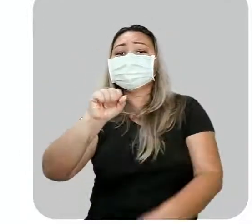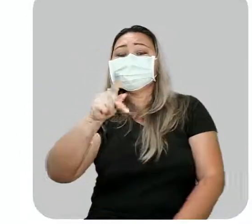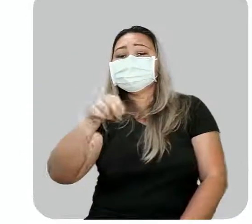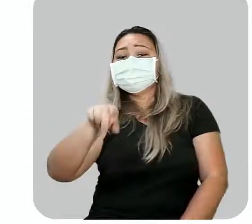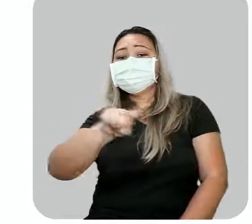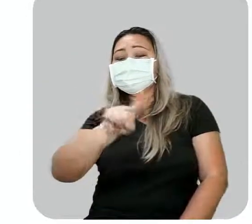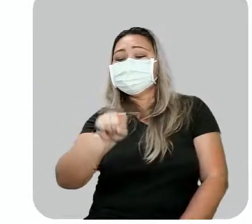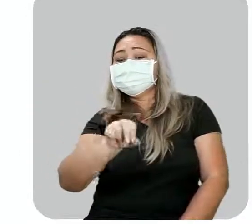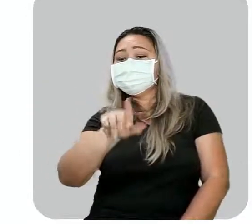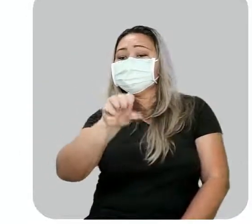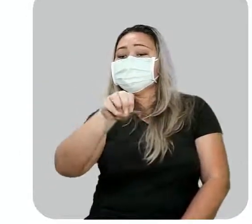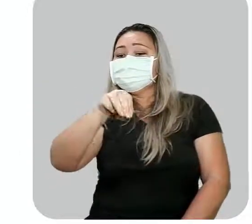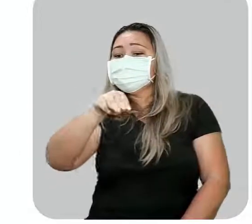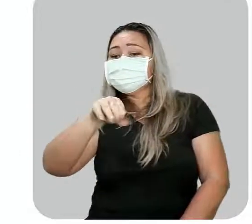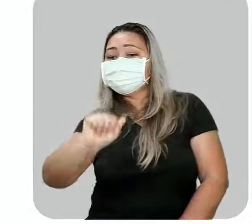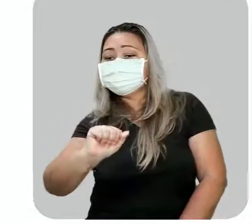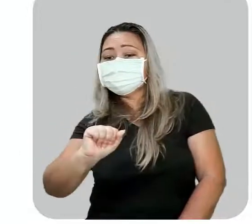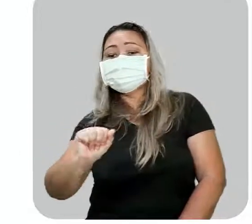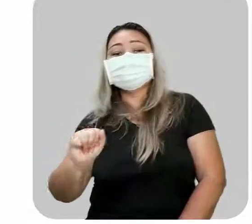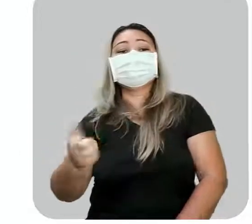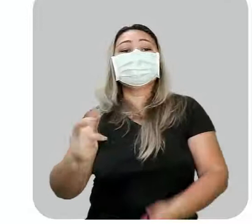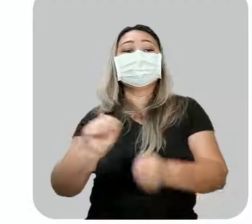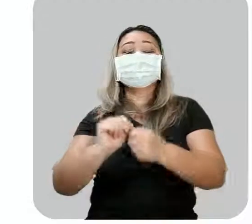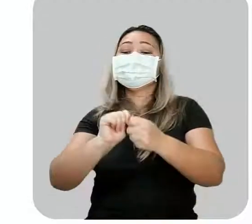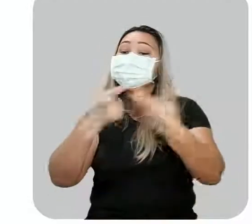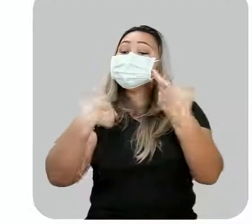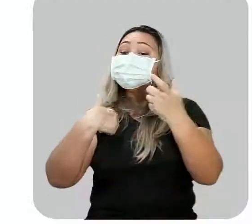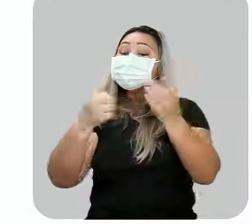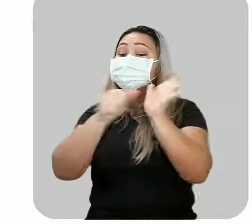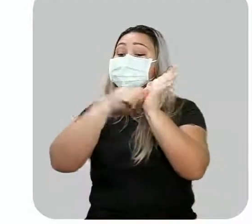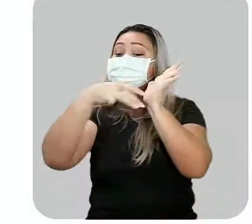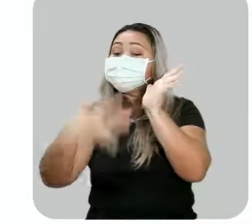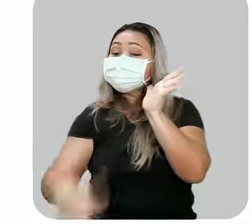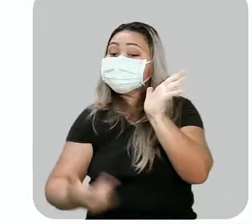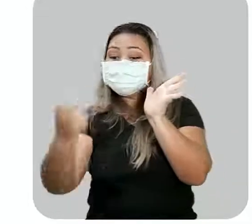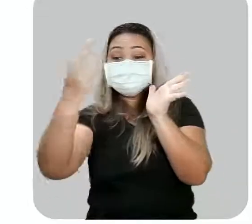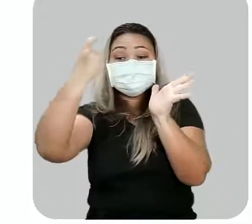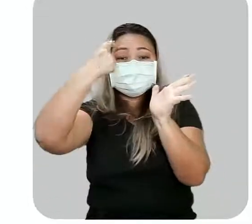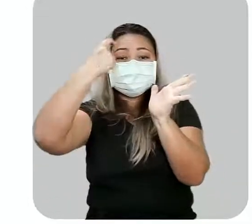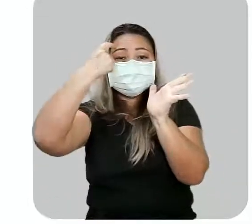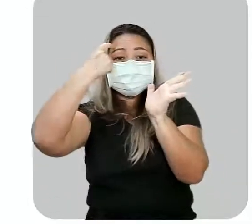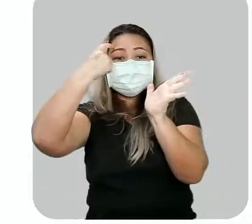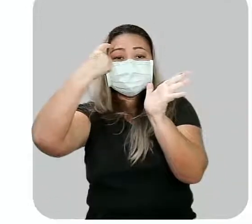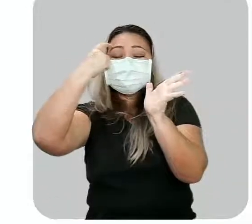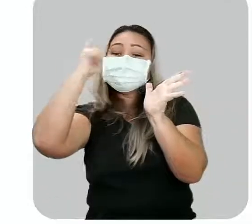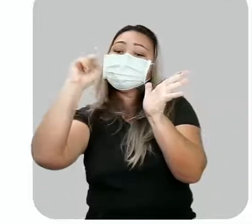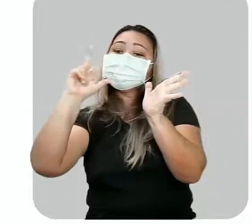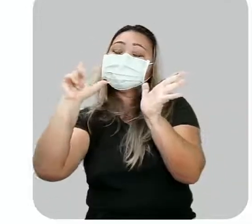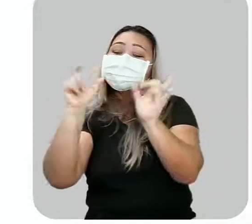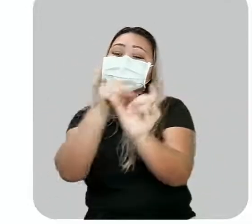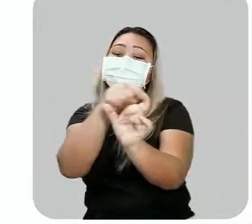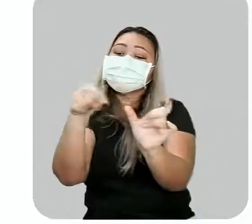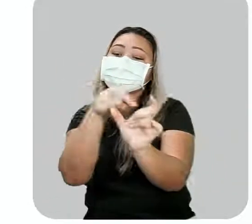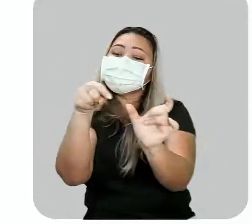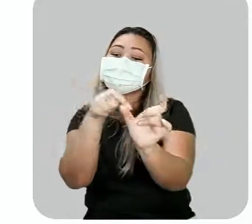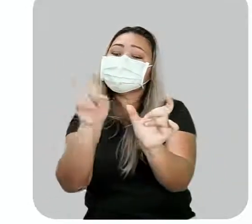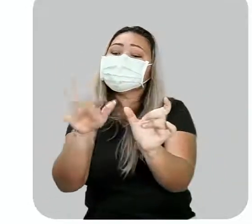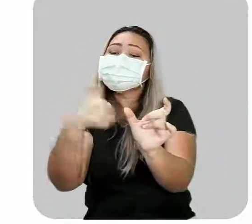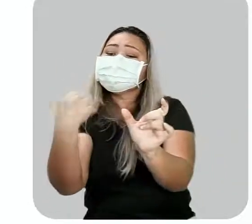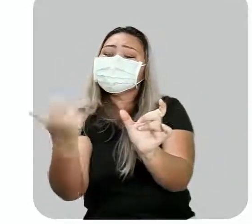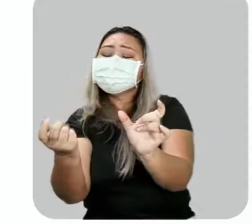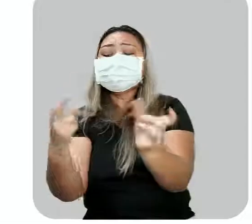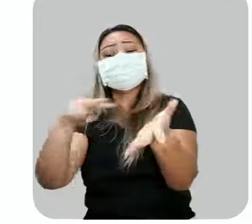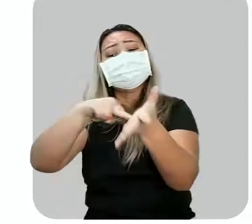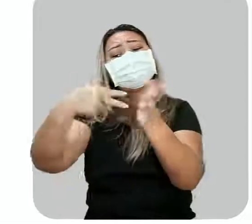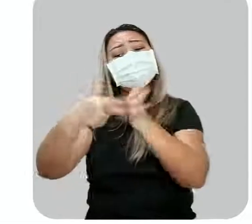e zeugma. Figuras de pensamento trabalham as palavras do ponto de vista